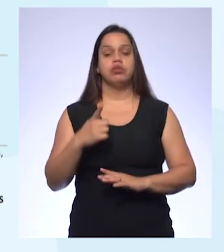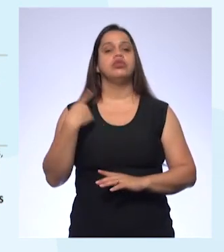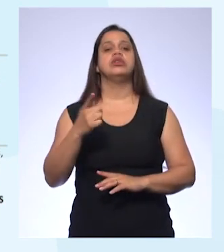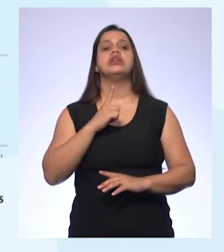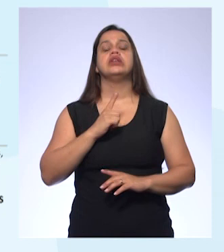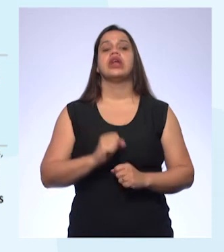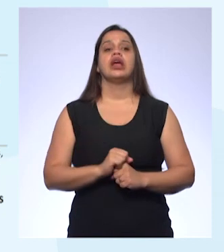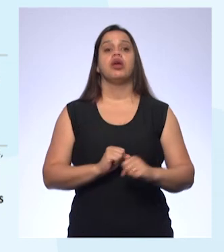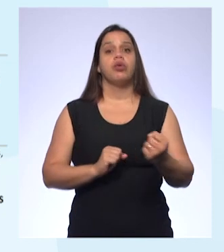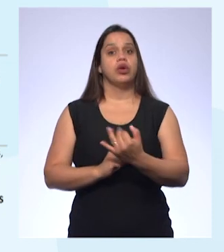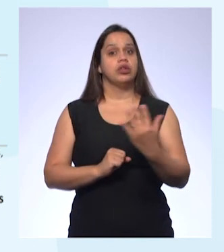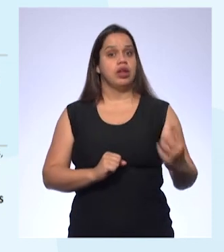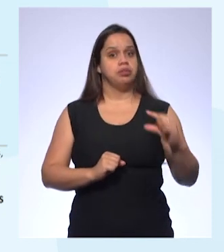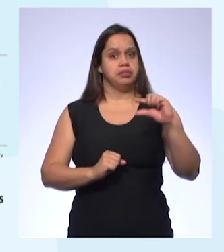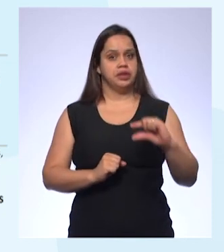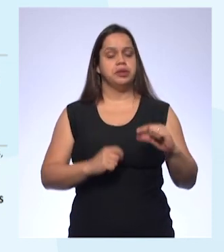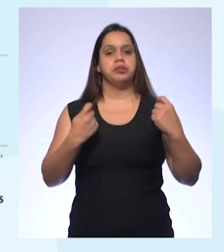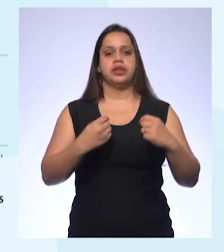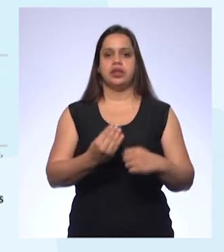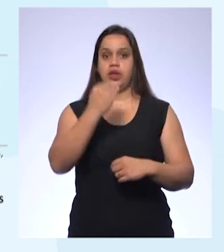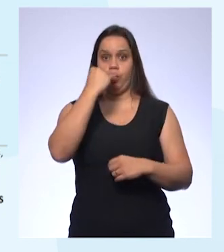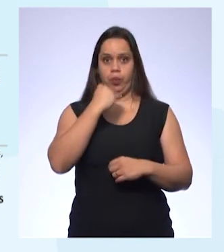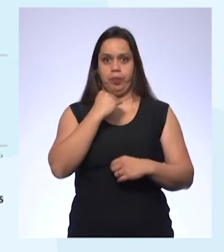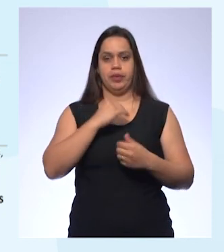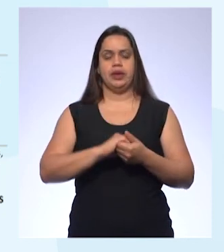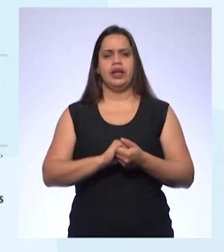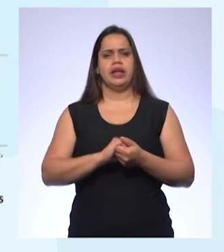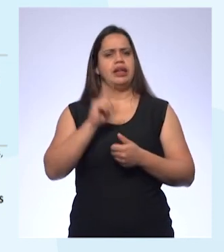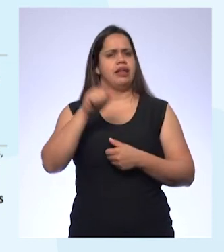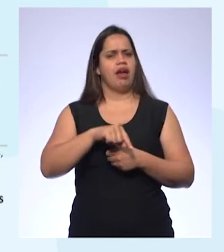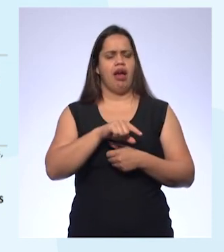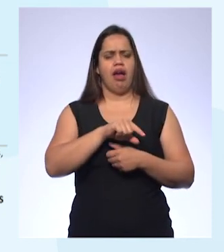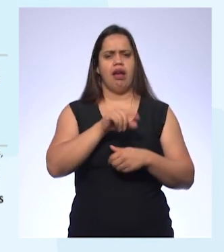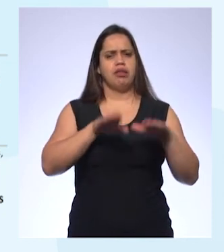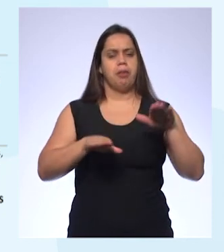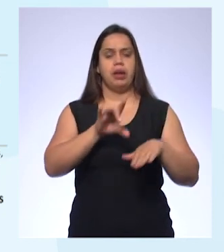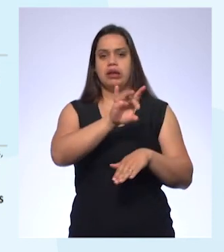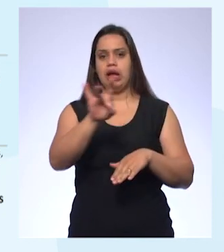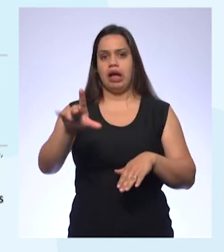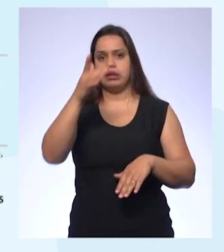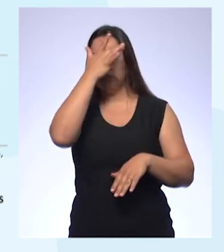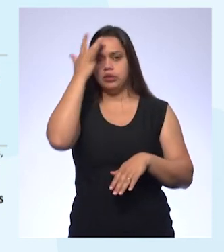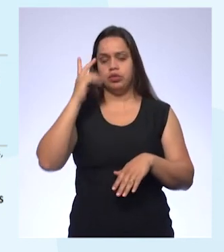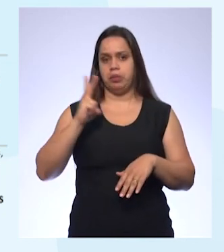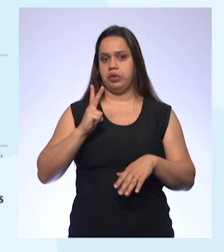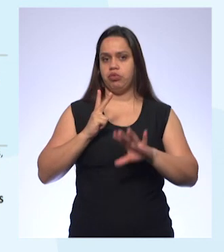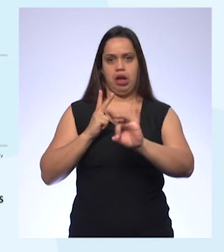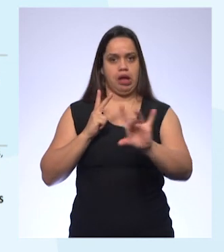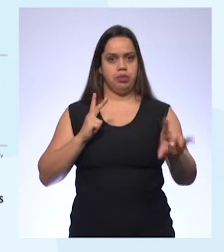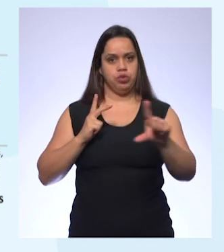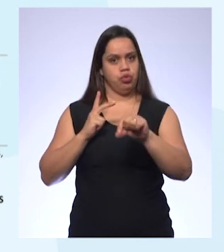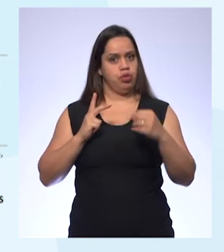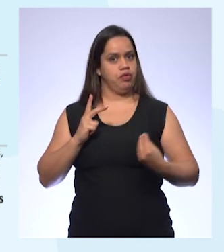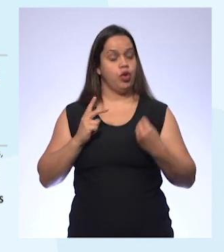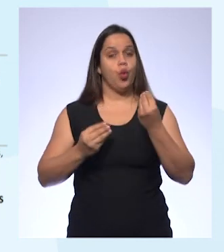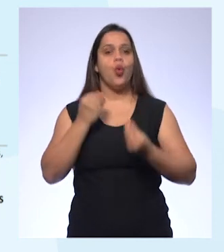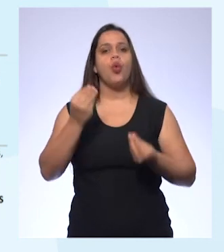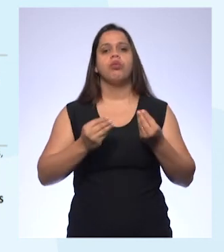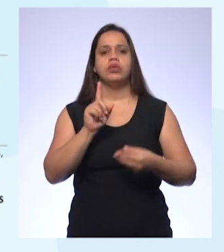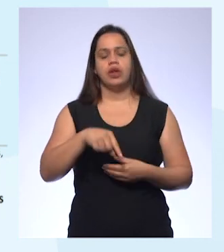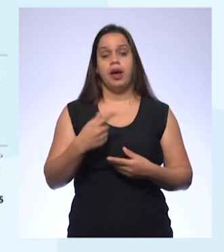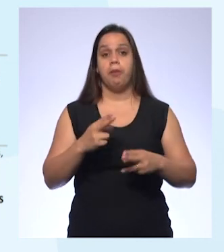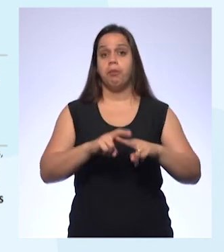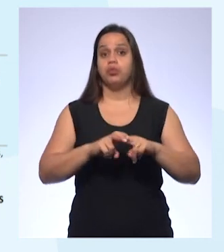mínima, né, que a gente deve ingerir. E isso é muito particular, vai depender do que você faz na sua vida. Por isso é importante, às vezes,